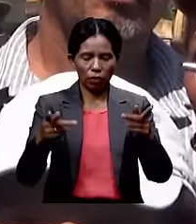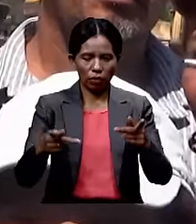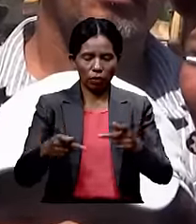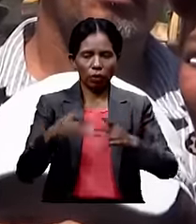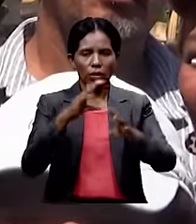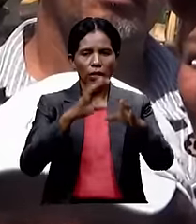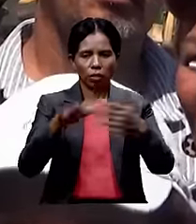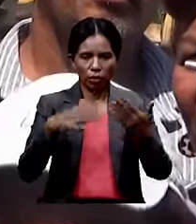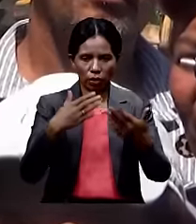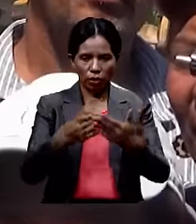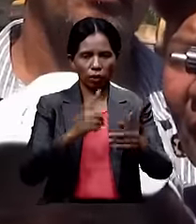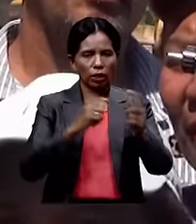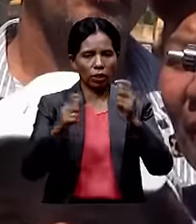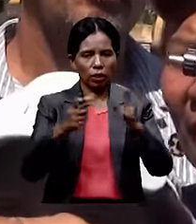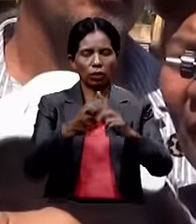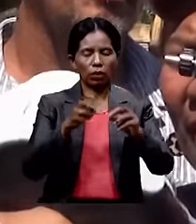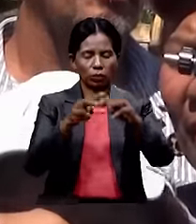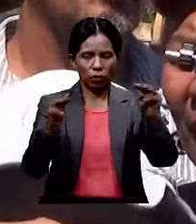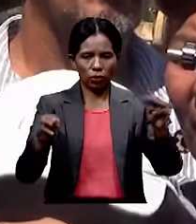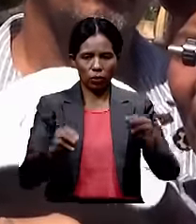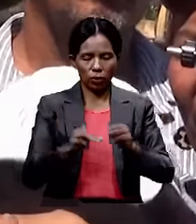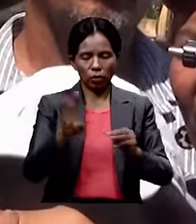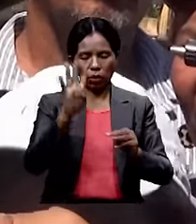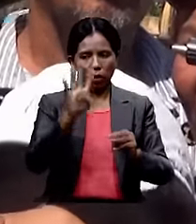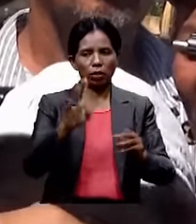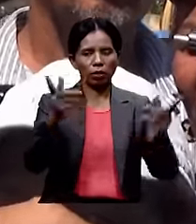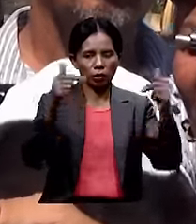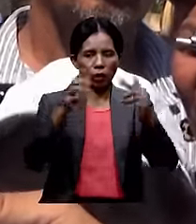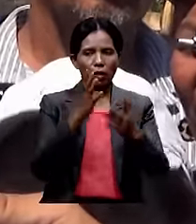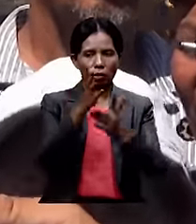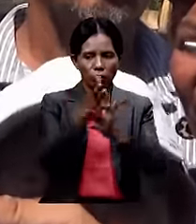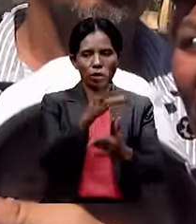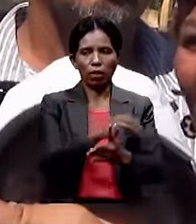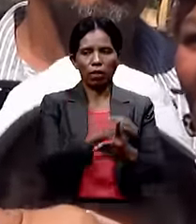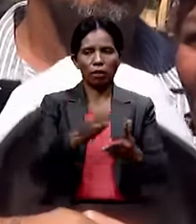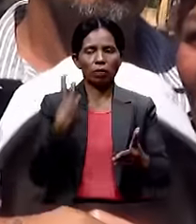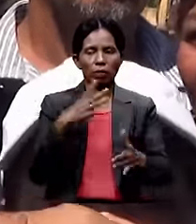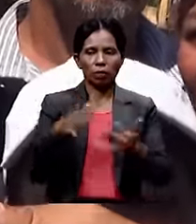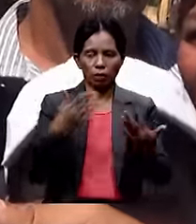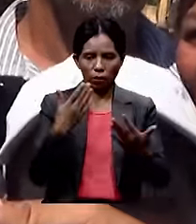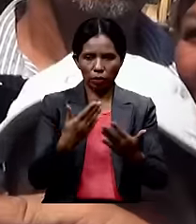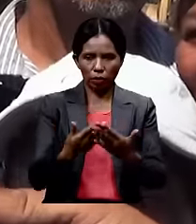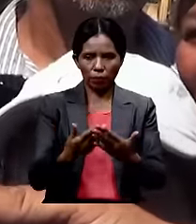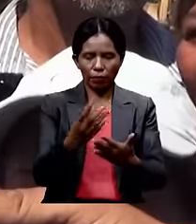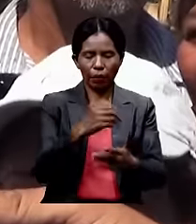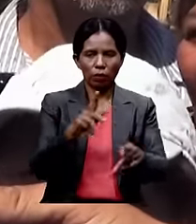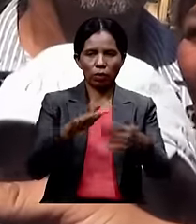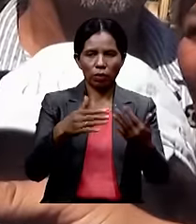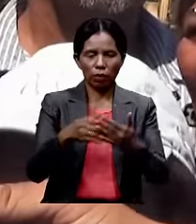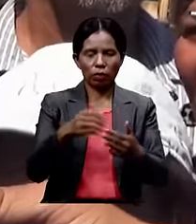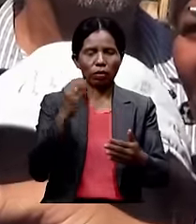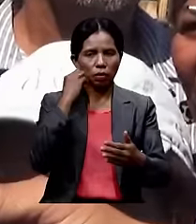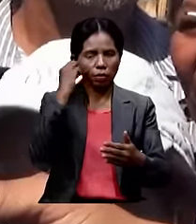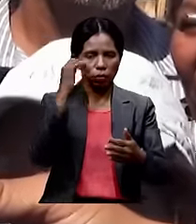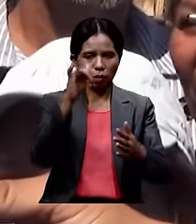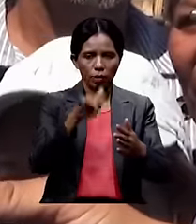kereta sir transporte us parte municipio hat ya leste dia para bela sesione normos bait ta serreno tu do maiori populasao serreno bela ya parte